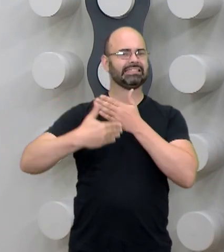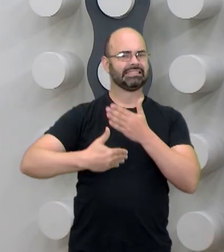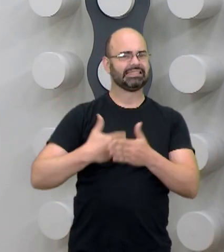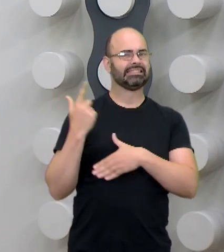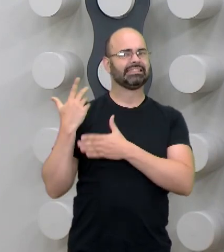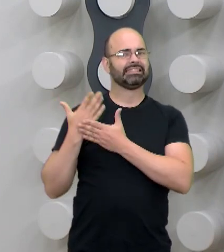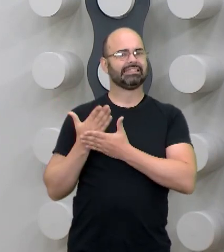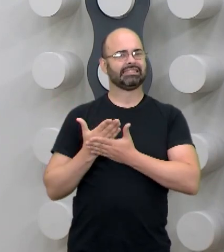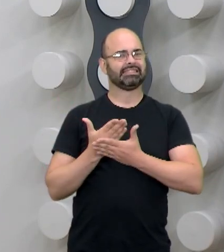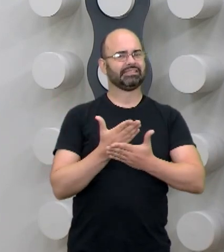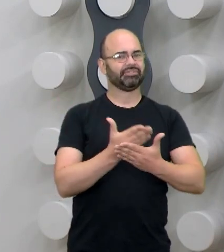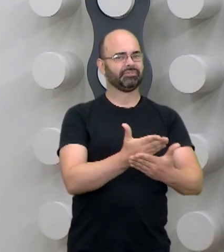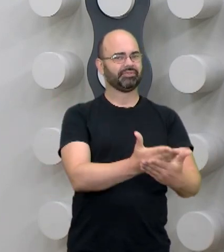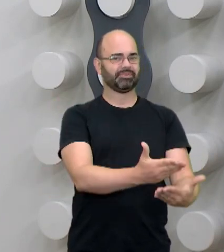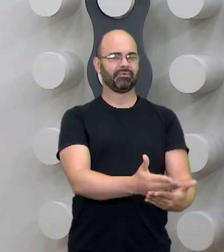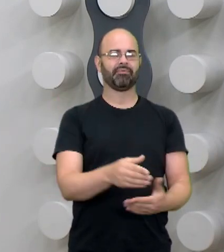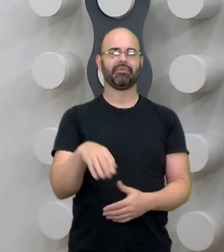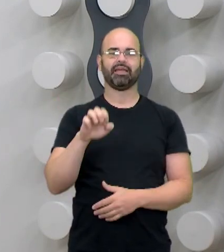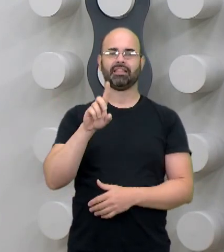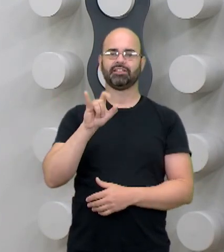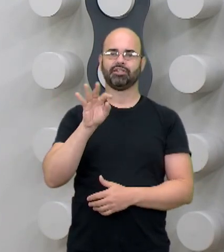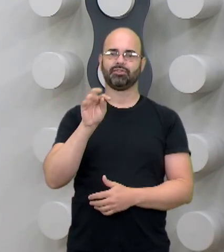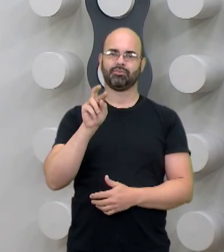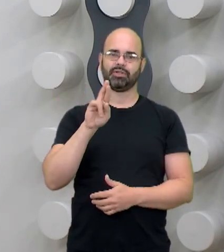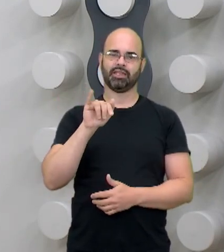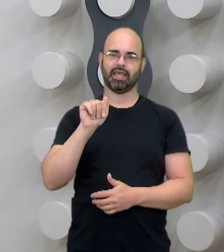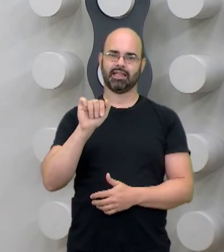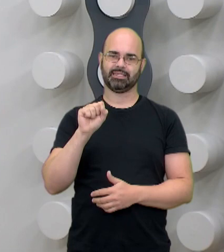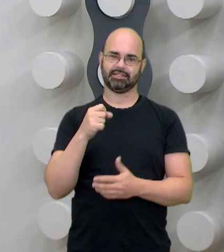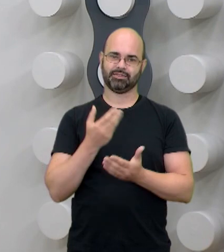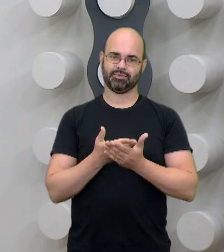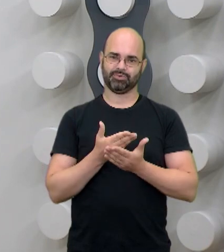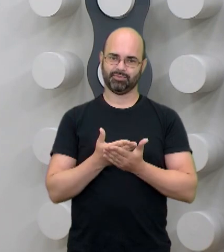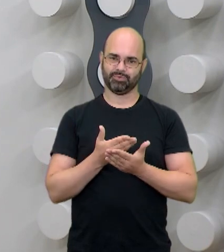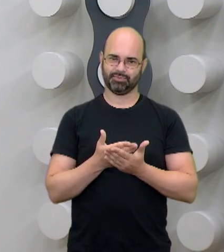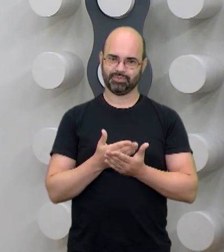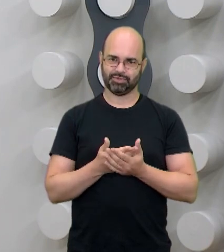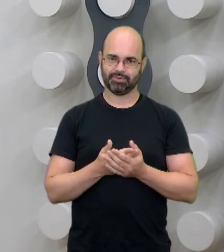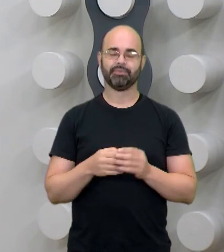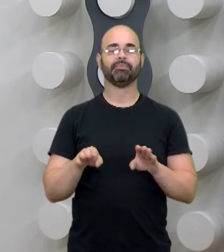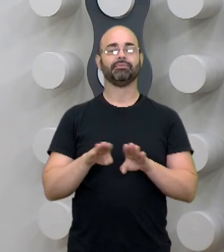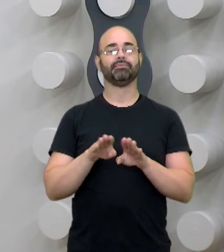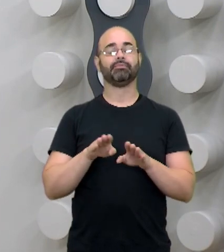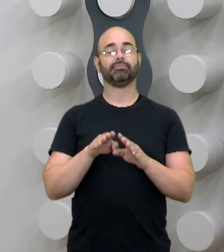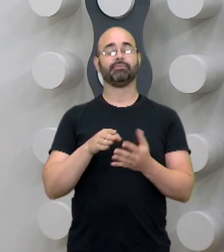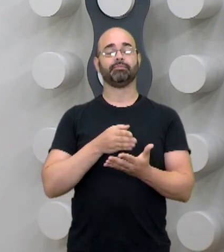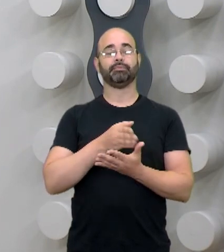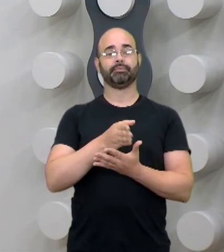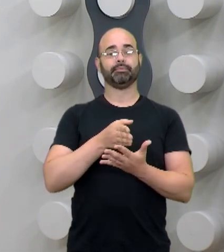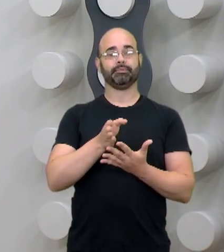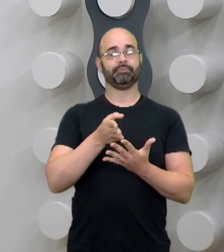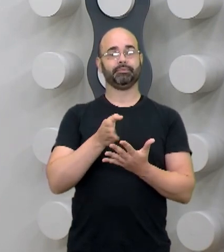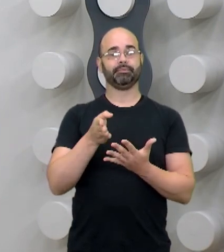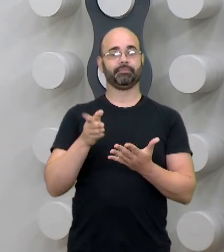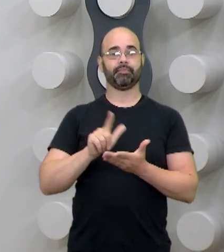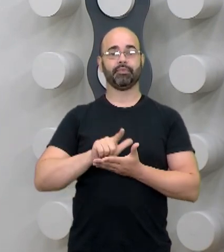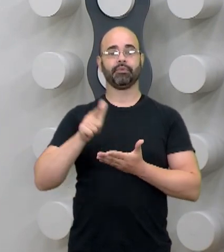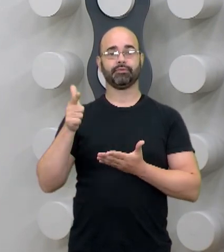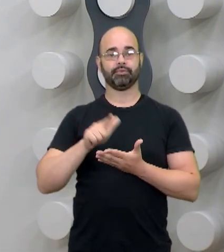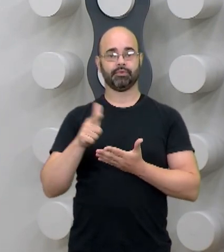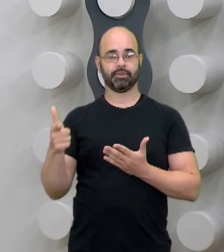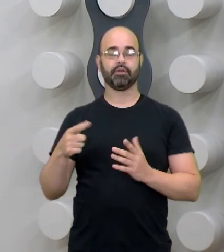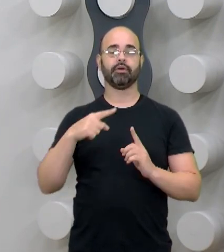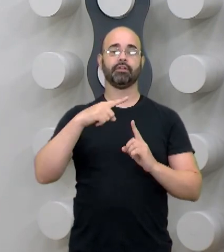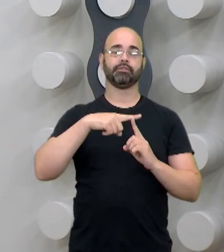questões editoriais, escolhas de veículos jornalísticos, já abordamos diferenças entre os tipos